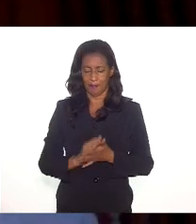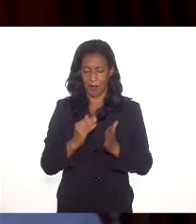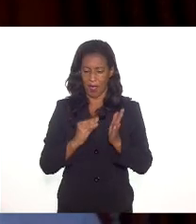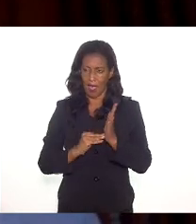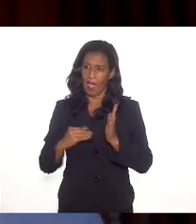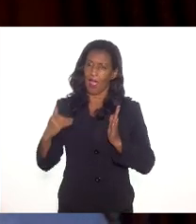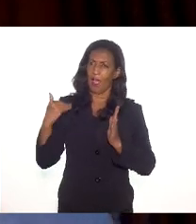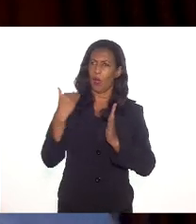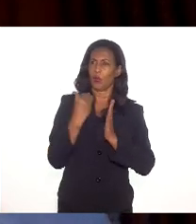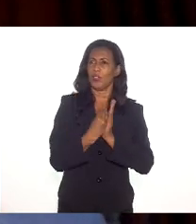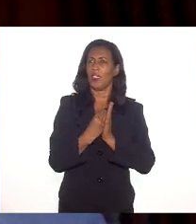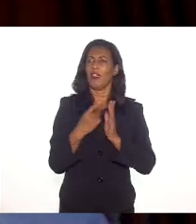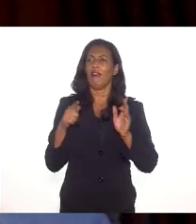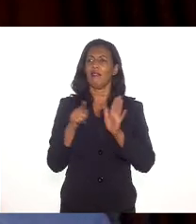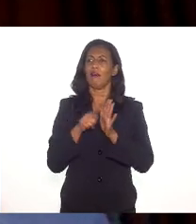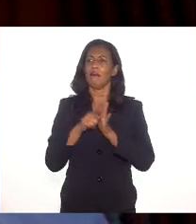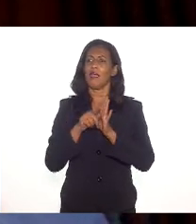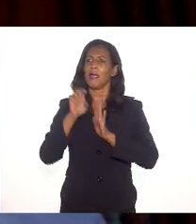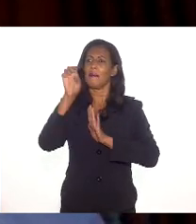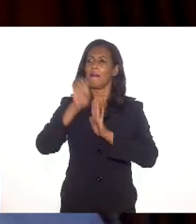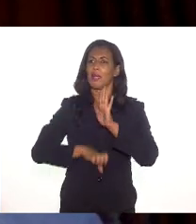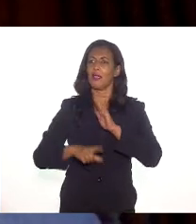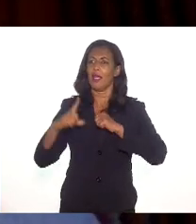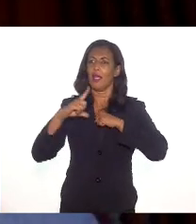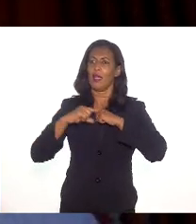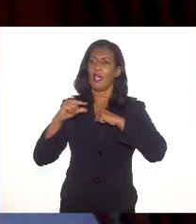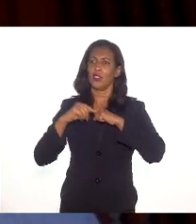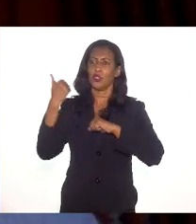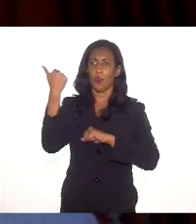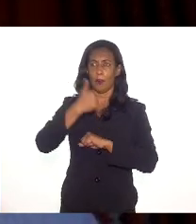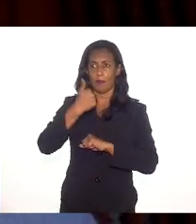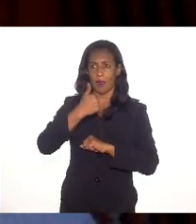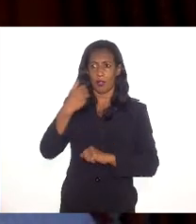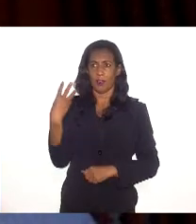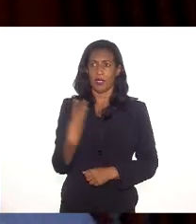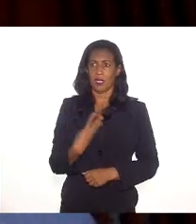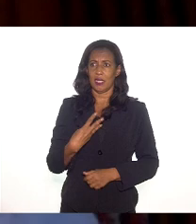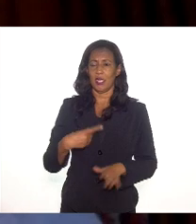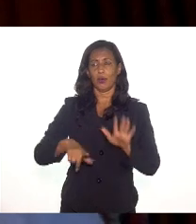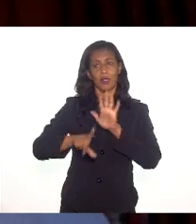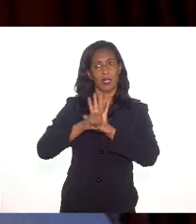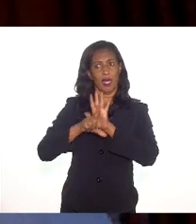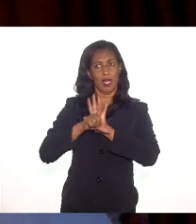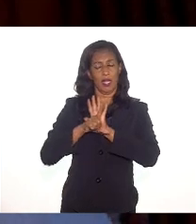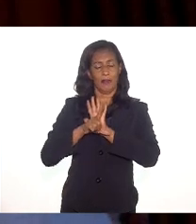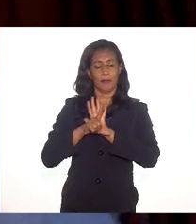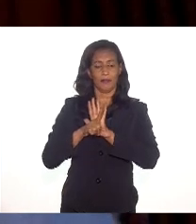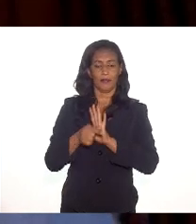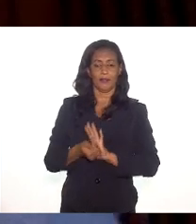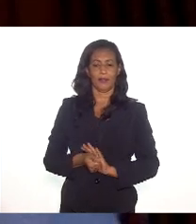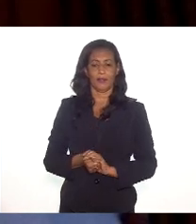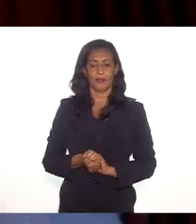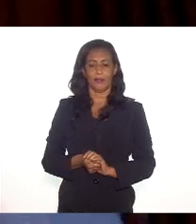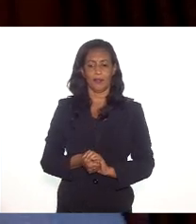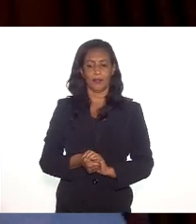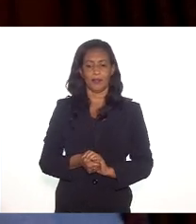alterar também uma emenda, o artigo 1º e o 3º da lei, e retirar